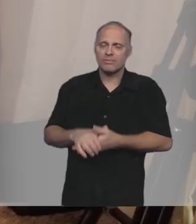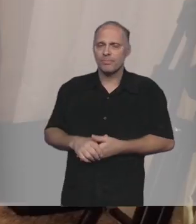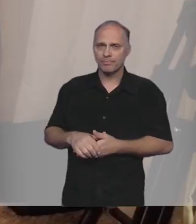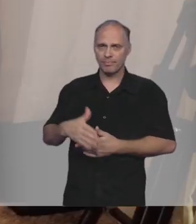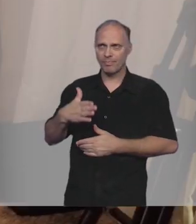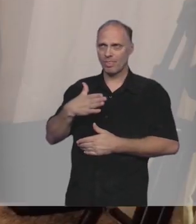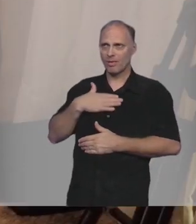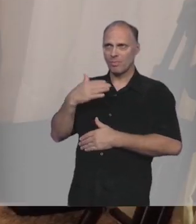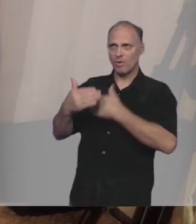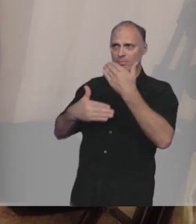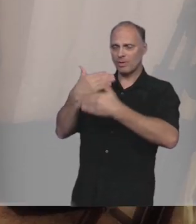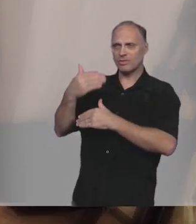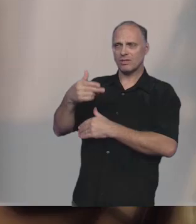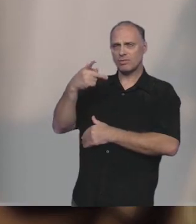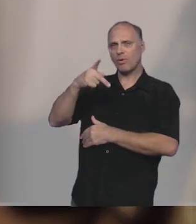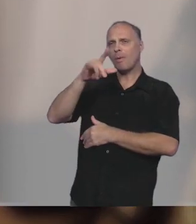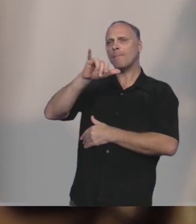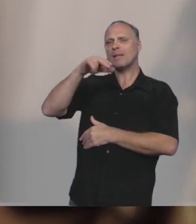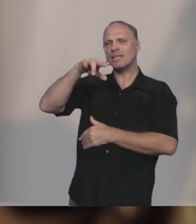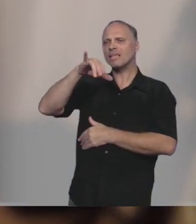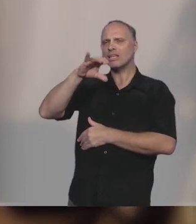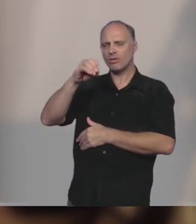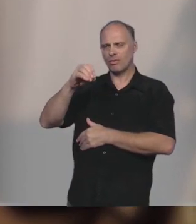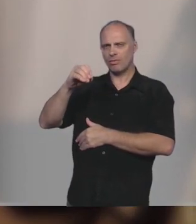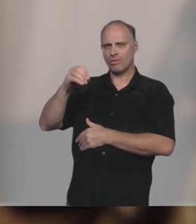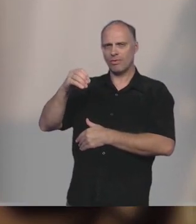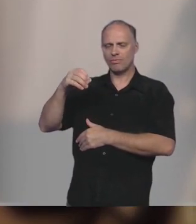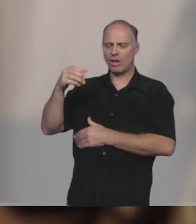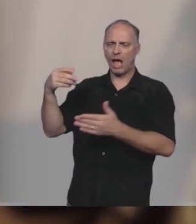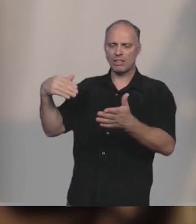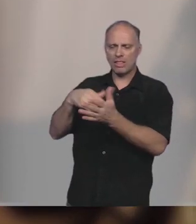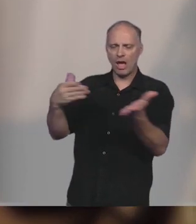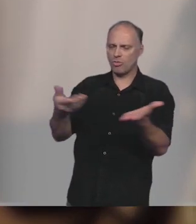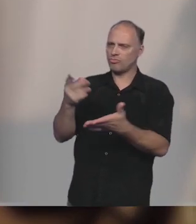processo? O processo do Plínio Marcos não aconteceu, até